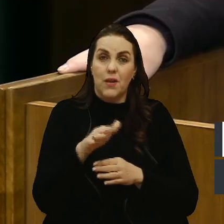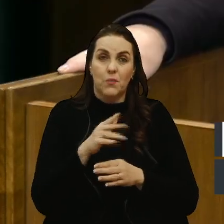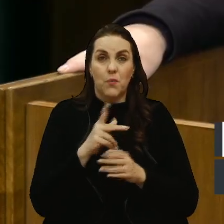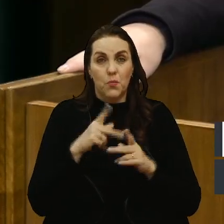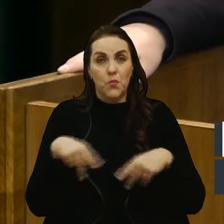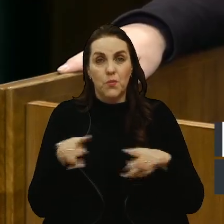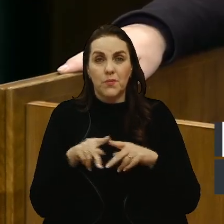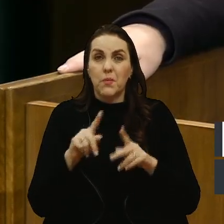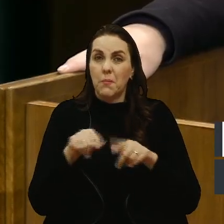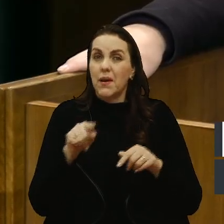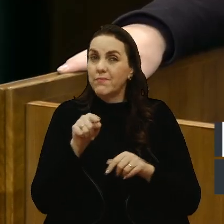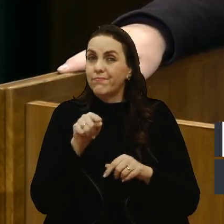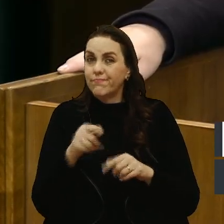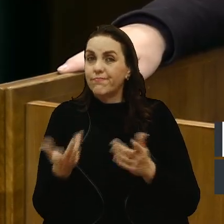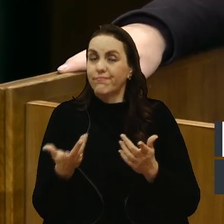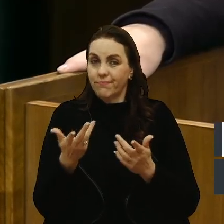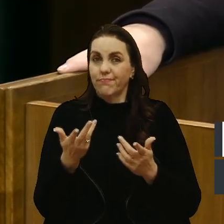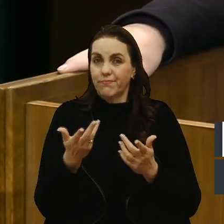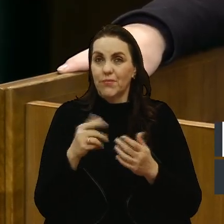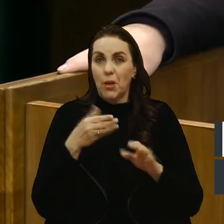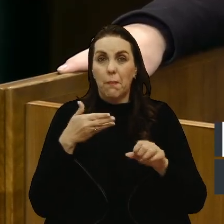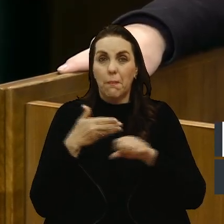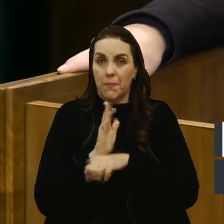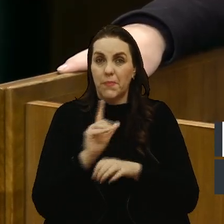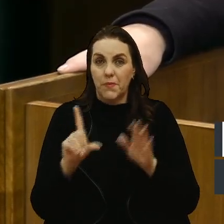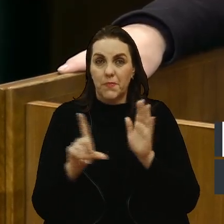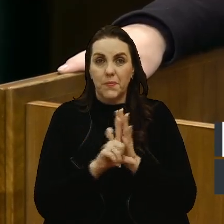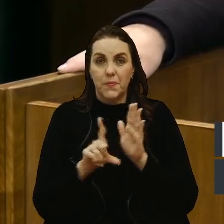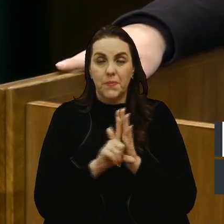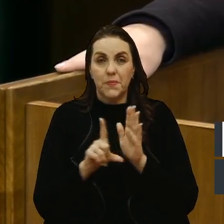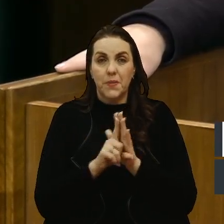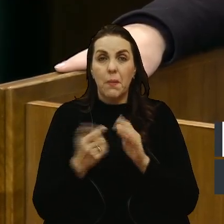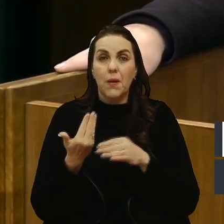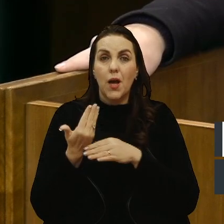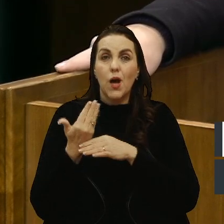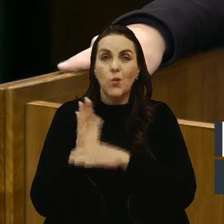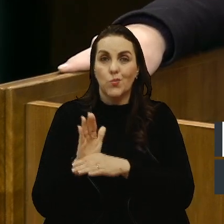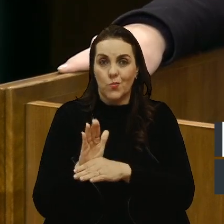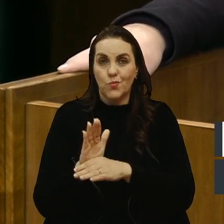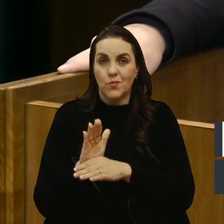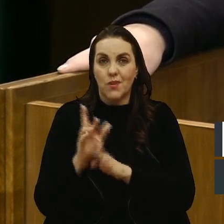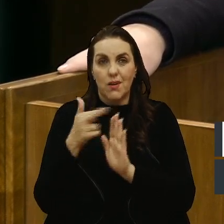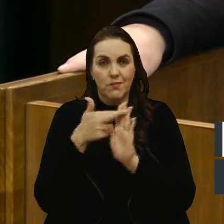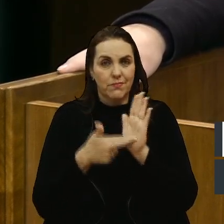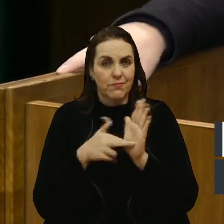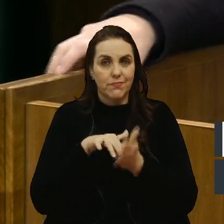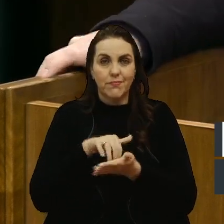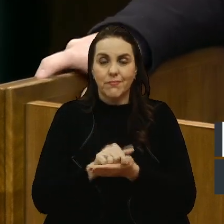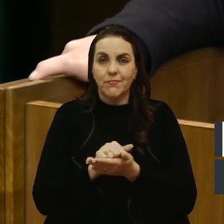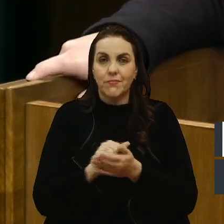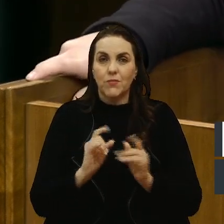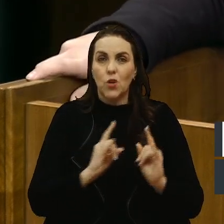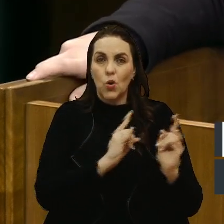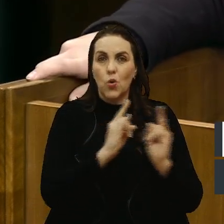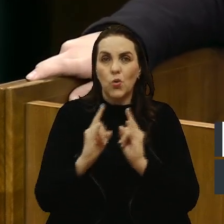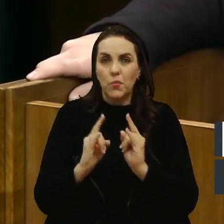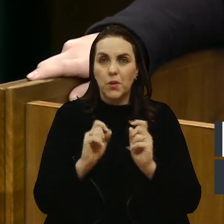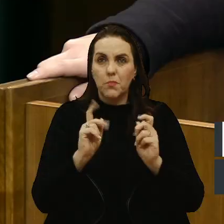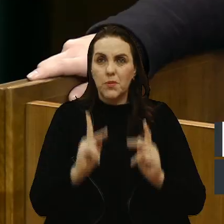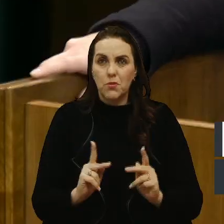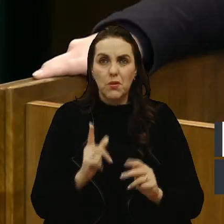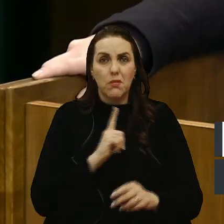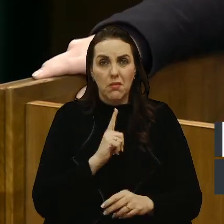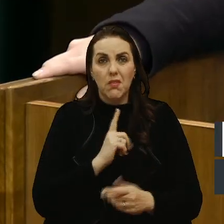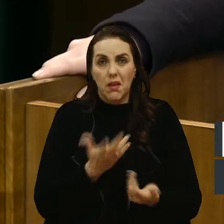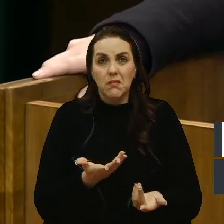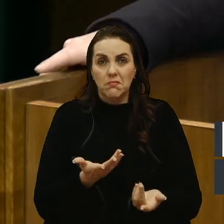nesse caso, nós estamos aprovando uma lei para ajudar a regularizar um condomínio que é de gente que tem, geralmente, que é